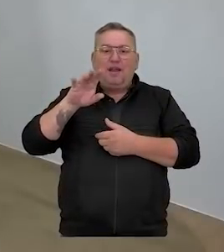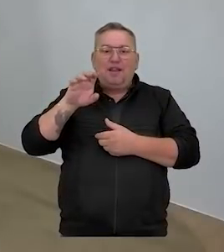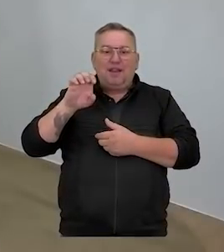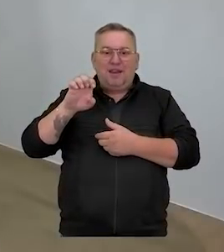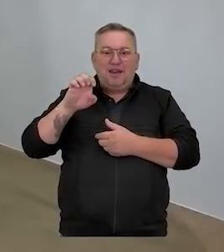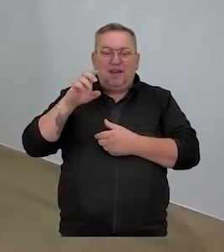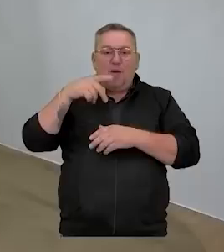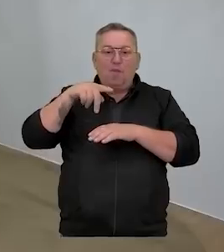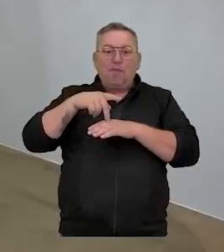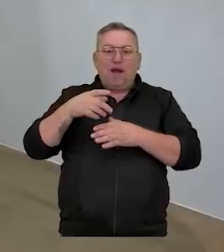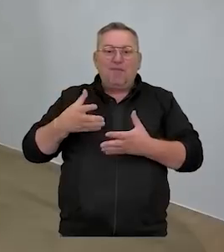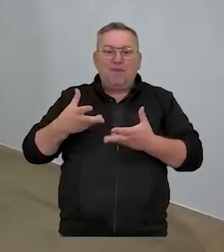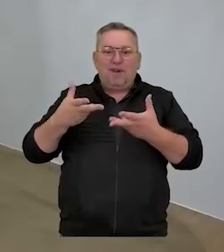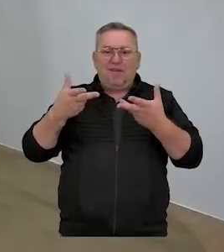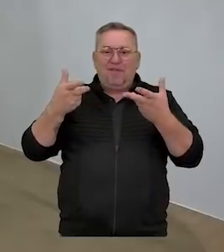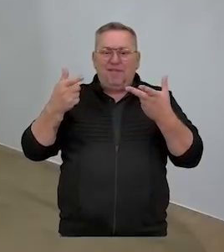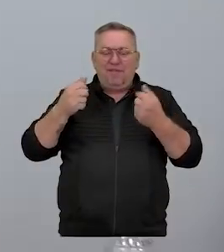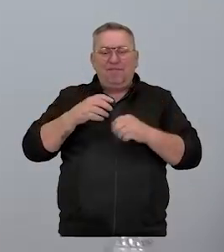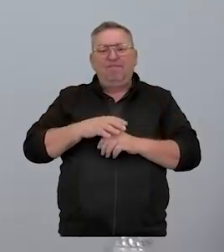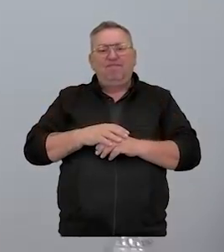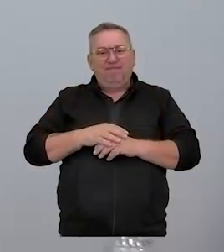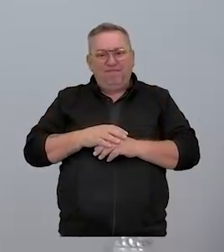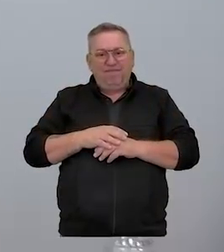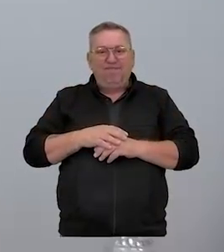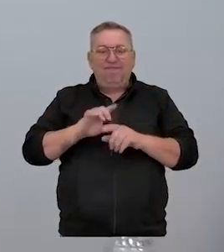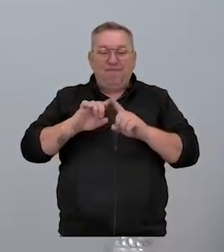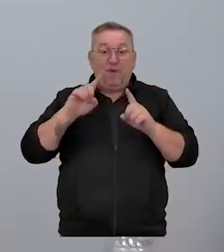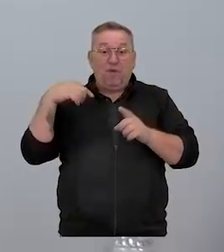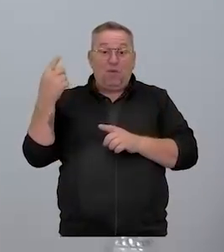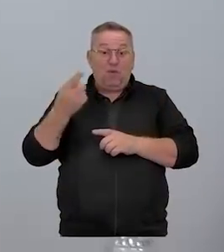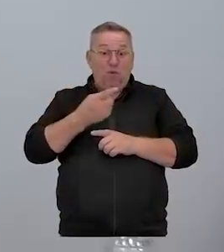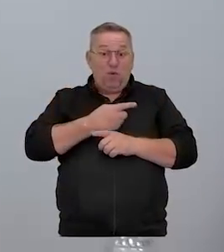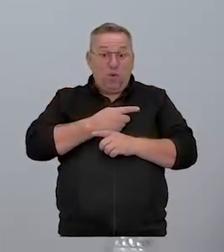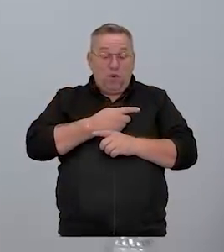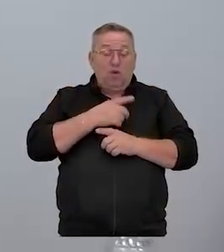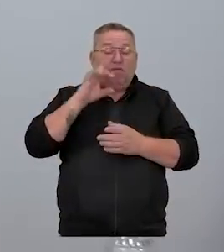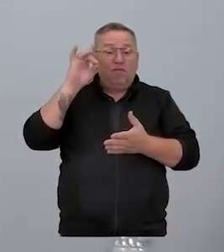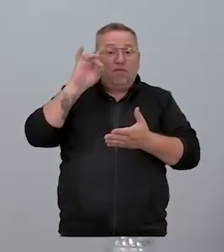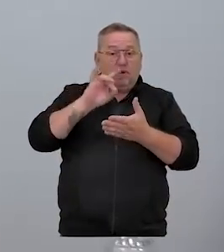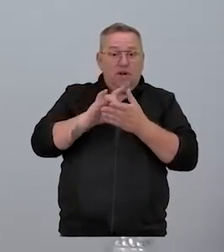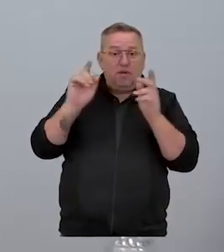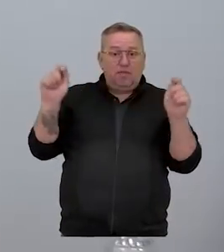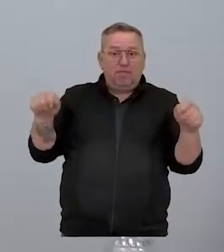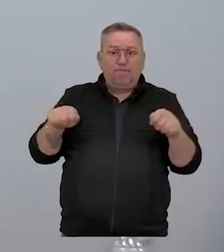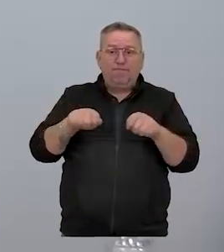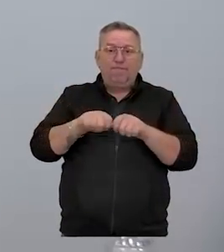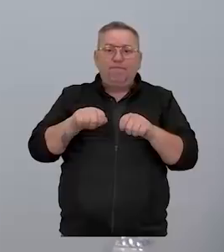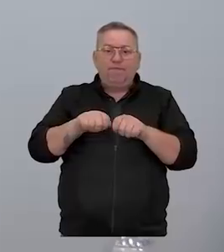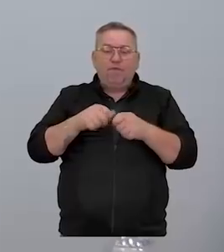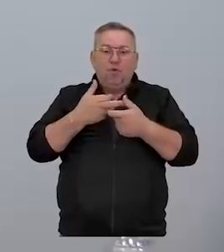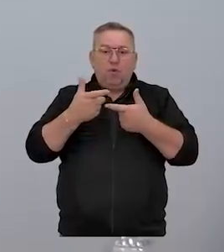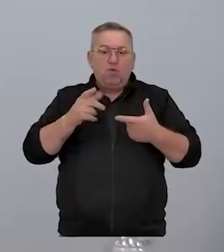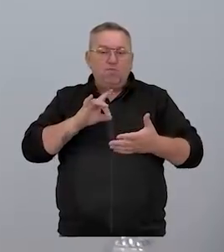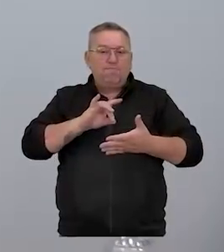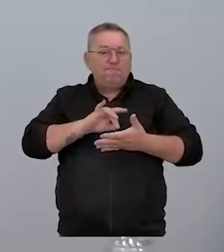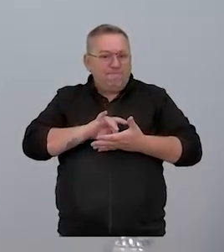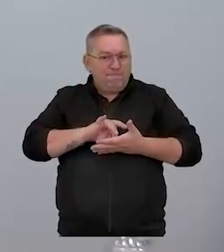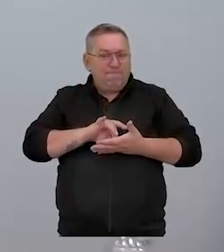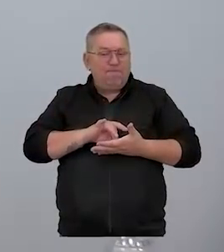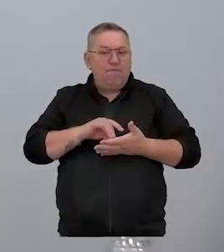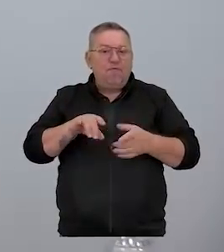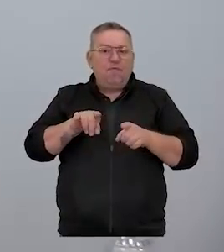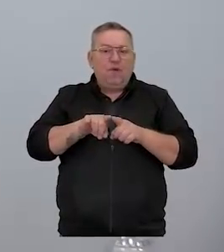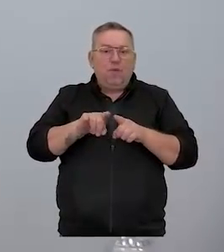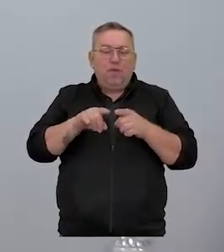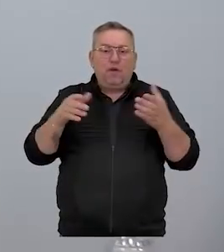E aí, tantas outras coisas importantes que nós poderíamos fazer para nós, realmente, né? Aquilo, uma coisa sólida. E assim, é claro